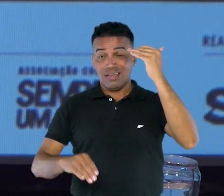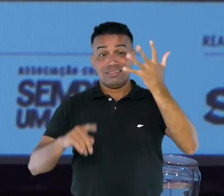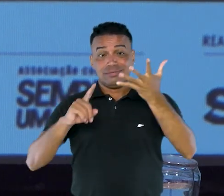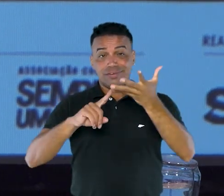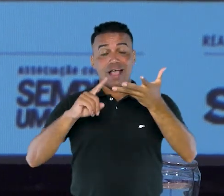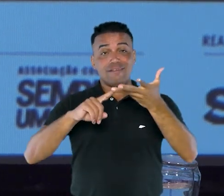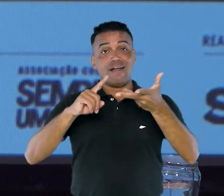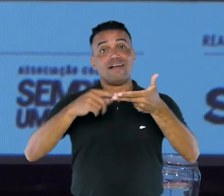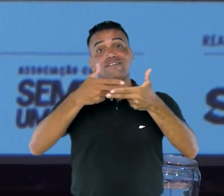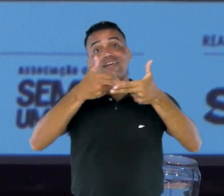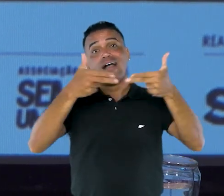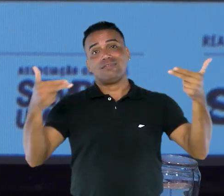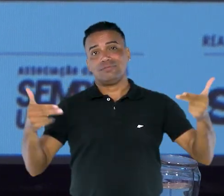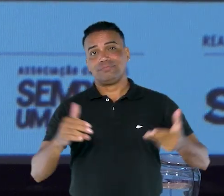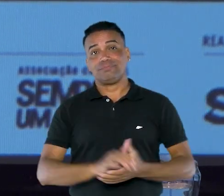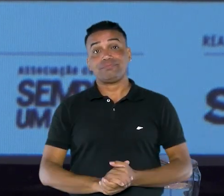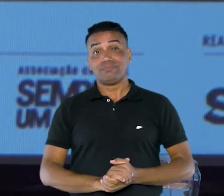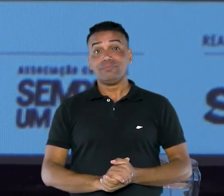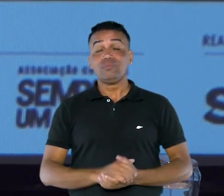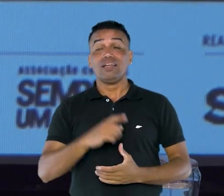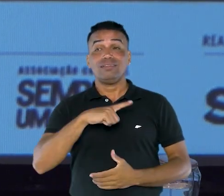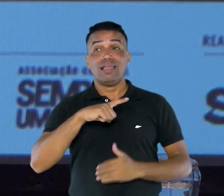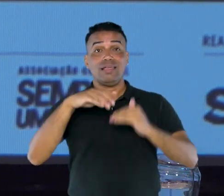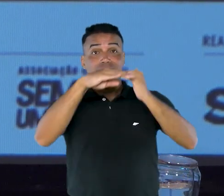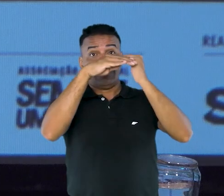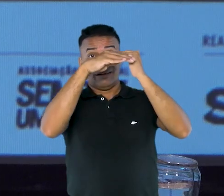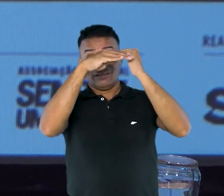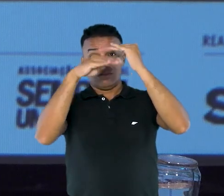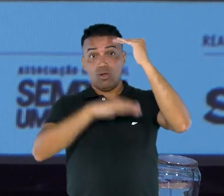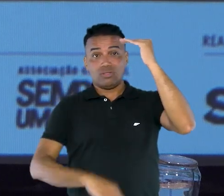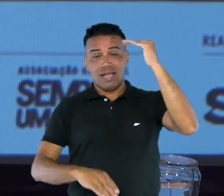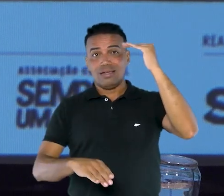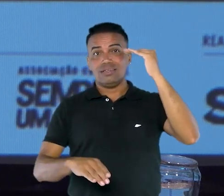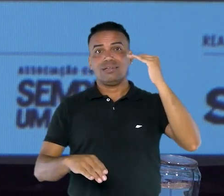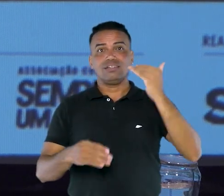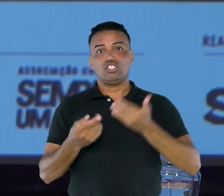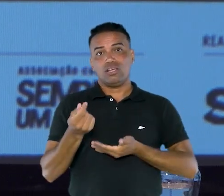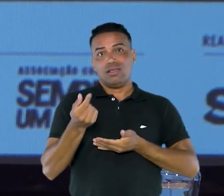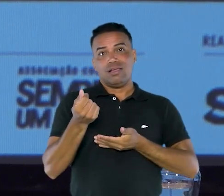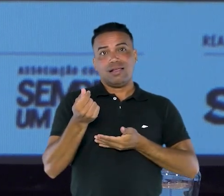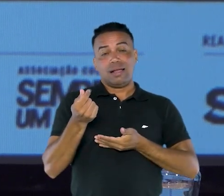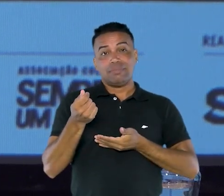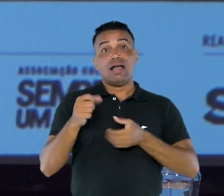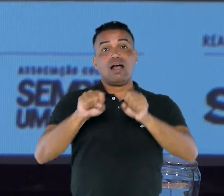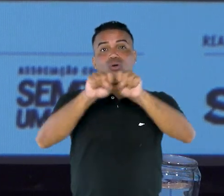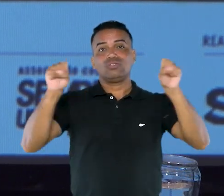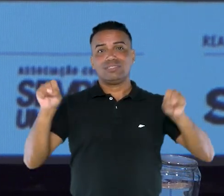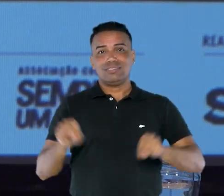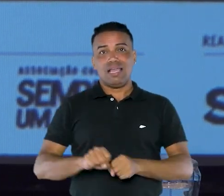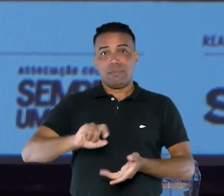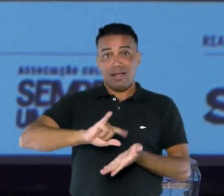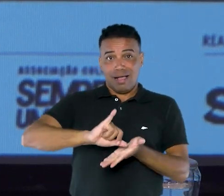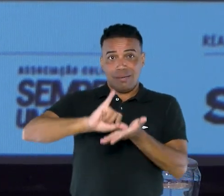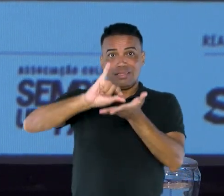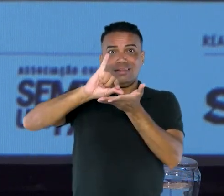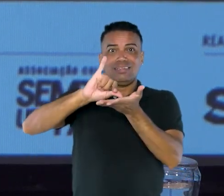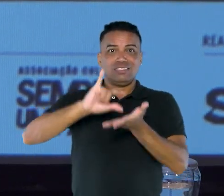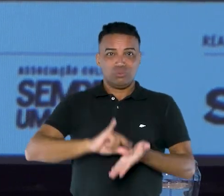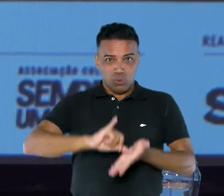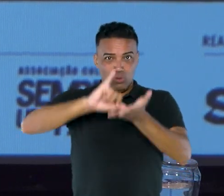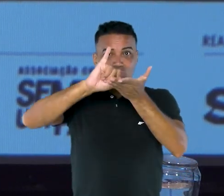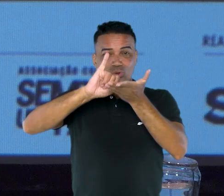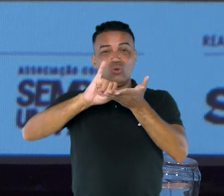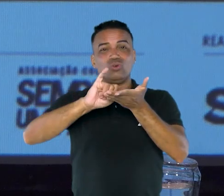desigualdades diversas, mas a gente tem a desigualdade do capital, né? Que a gente tem um sistema capitalista, então